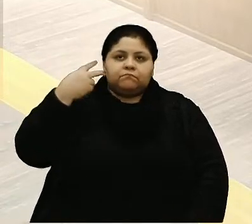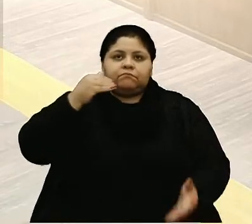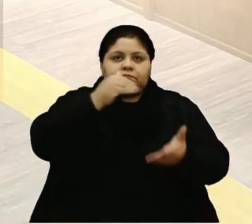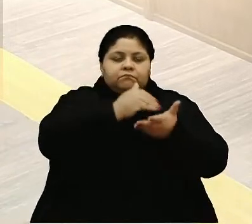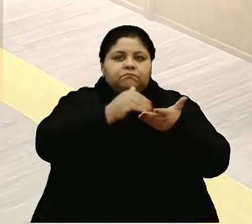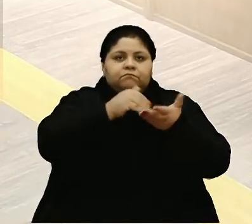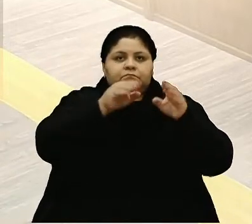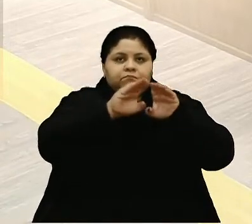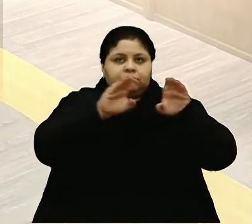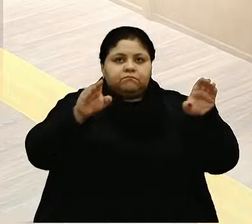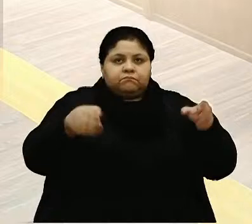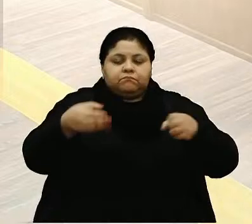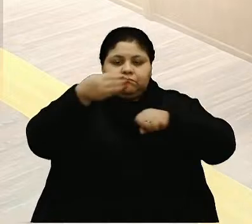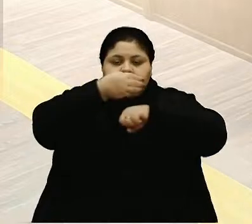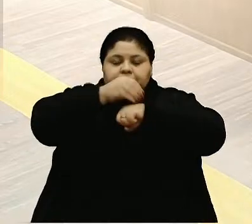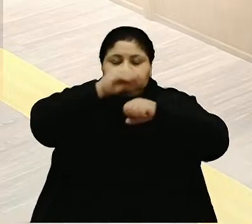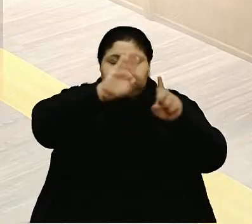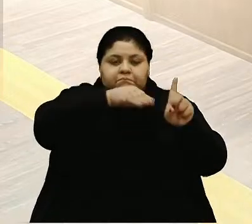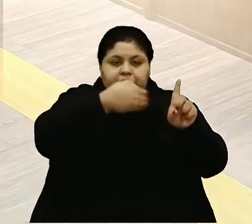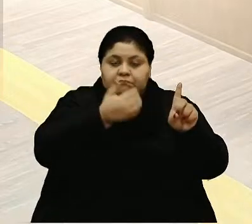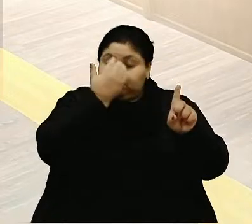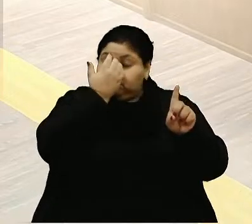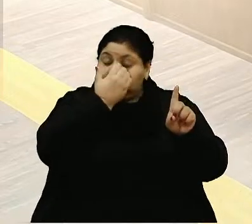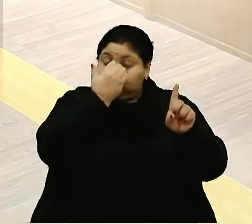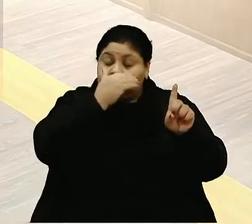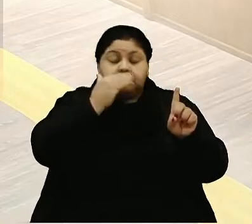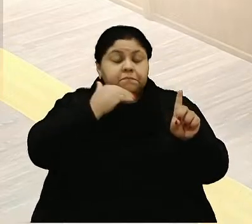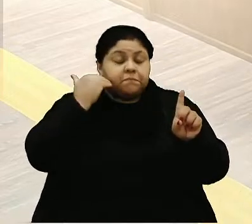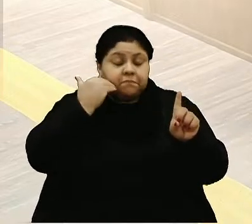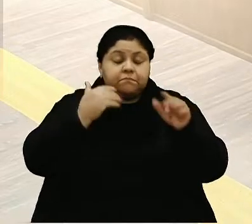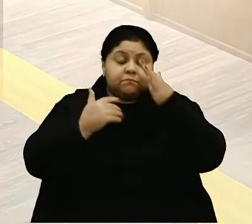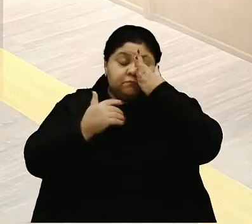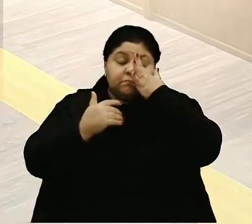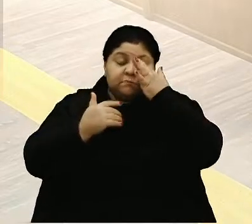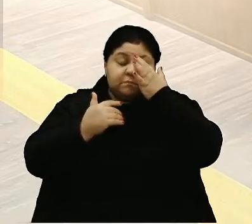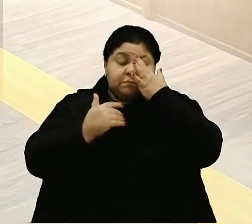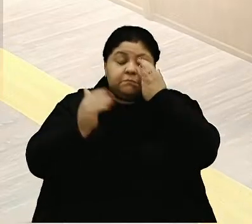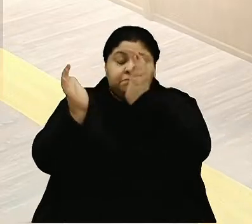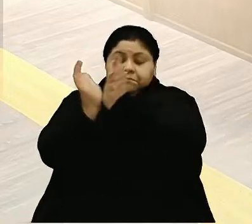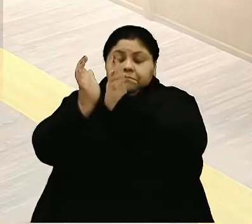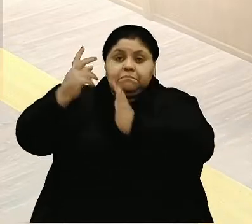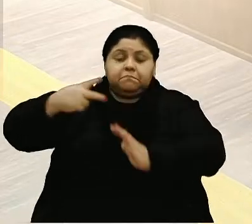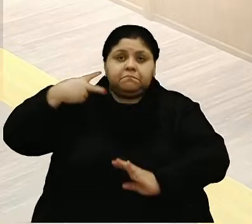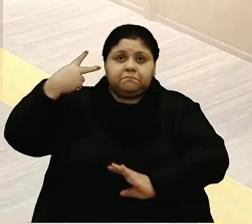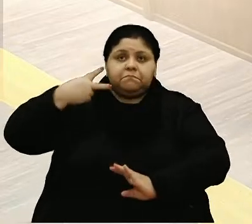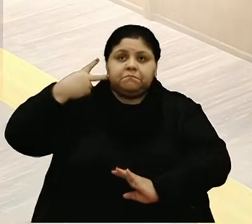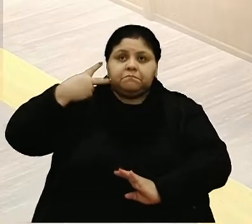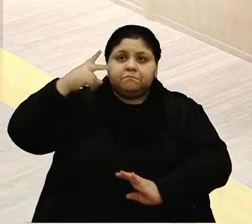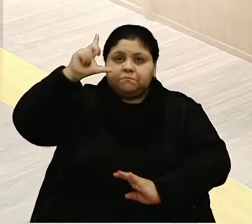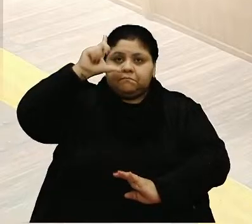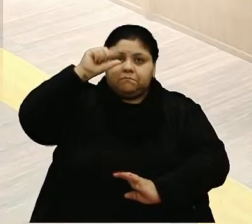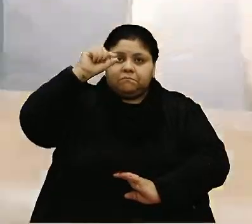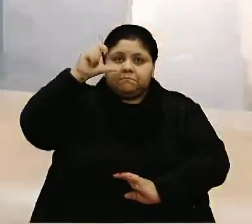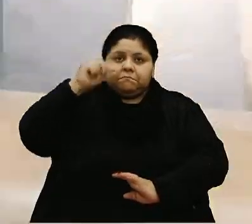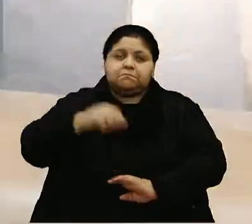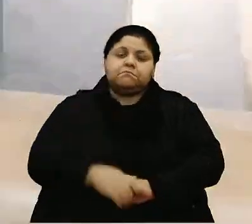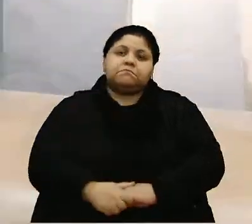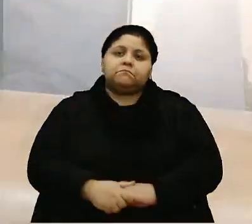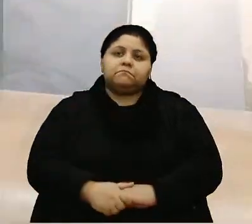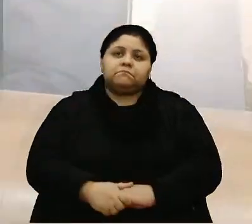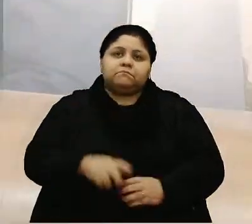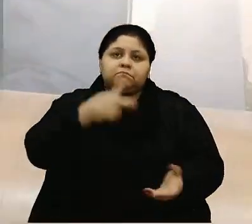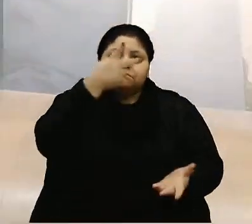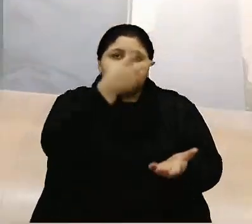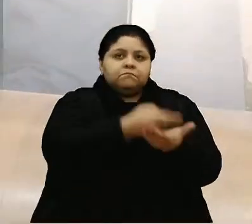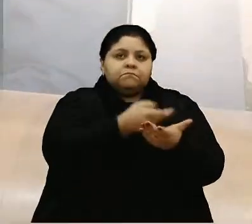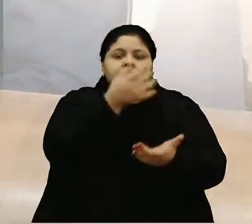hoje, proponente dessa homenagem, Alexandre Bortolucci, e o colega vereador Maurício Scalco. O Prêmio Caxias